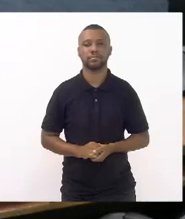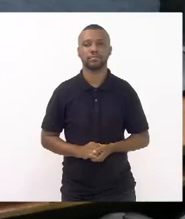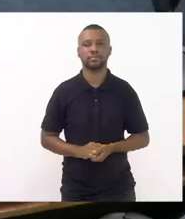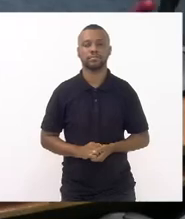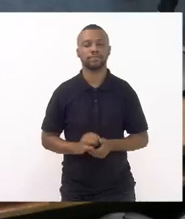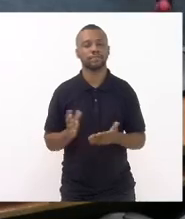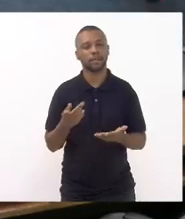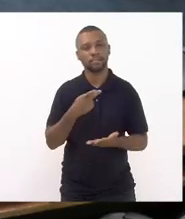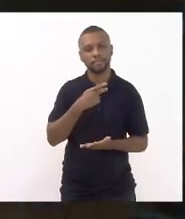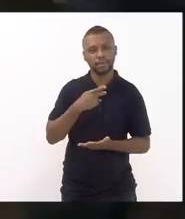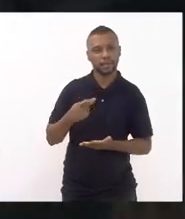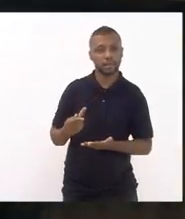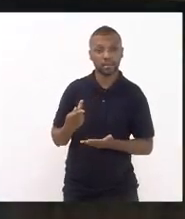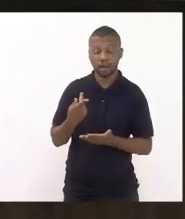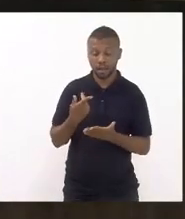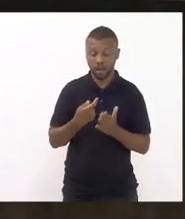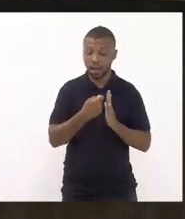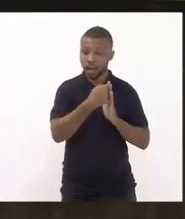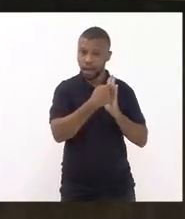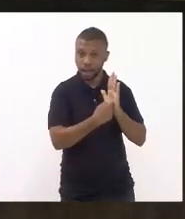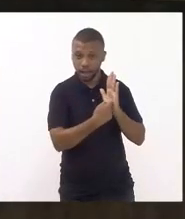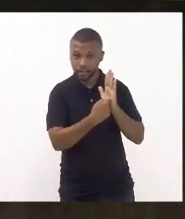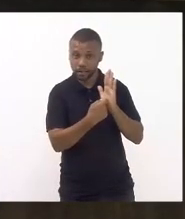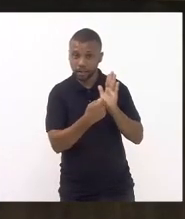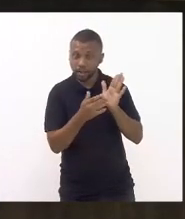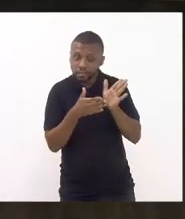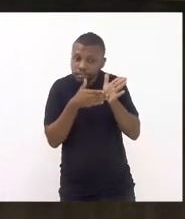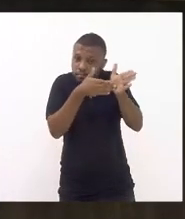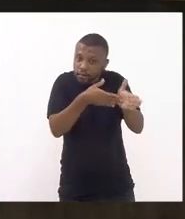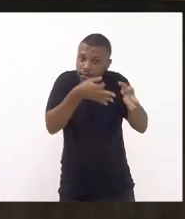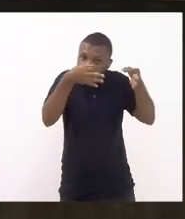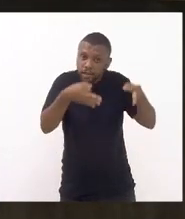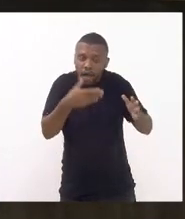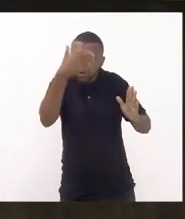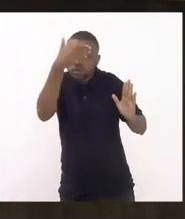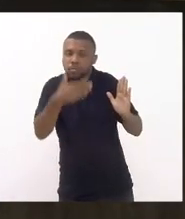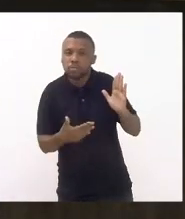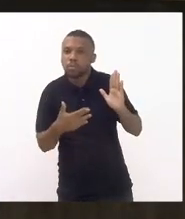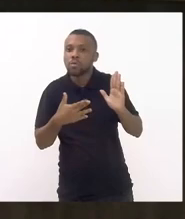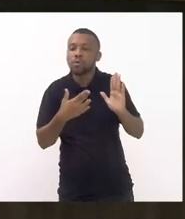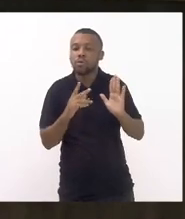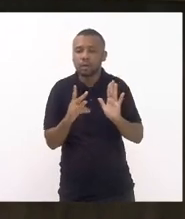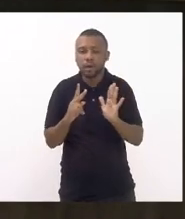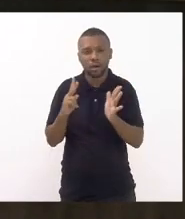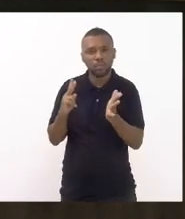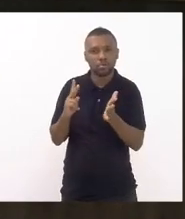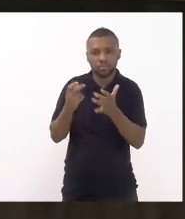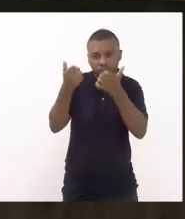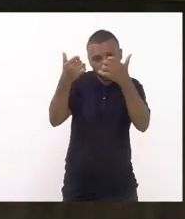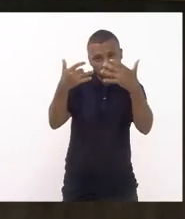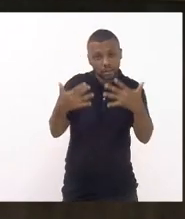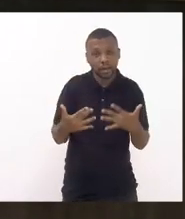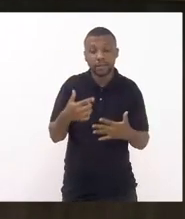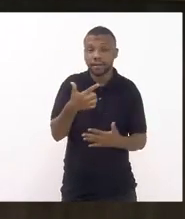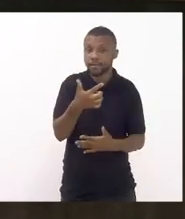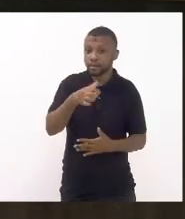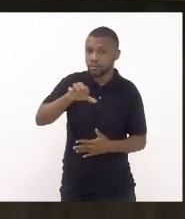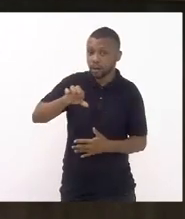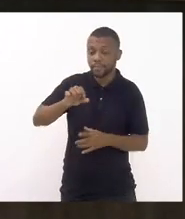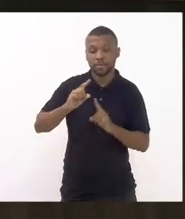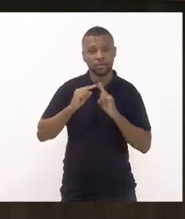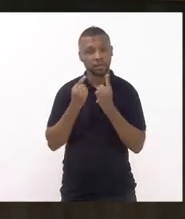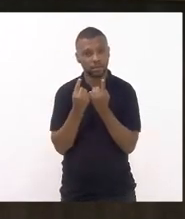Senhora presidenta, a ata reflete com exatidão o ocorrido na 29ª sessão extraordinária,